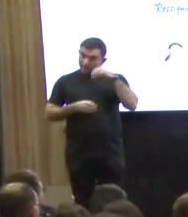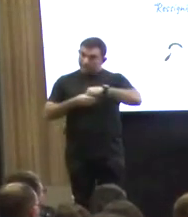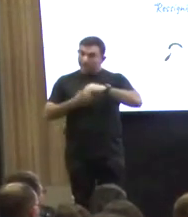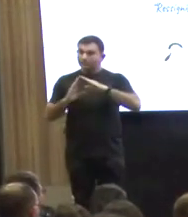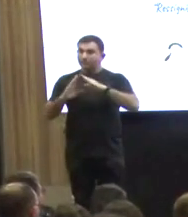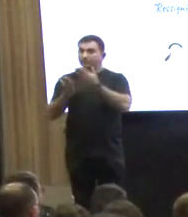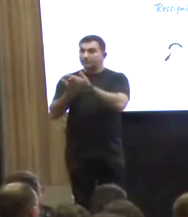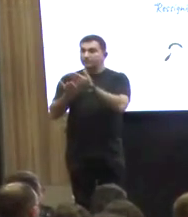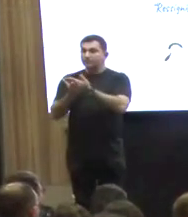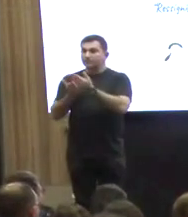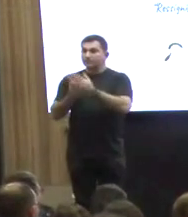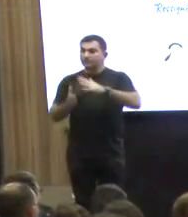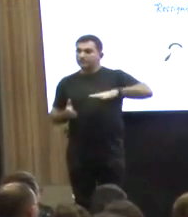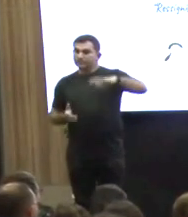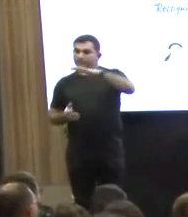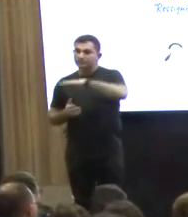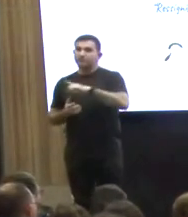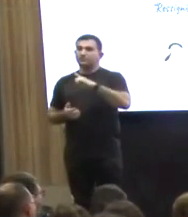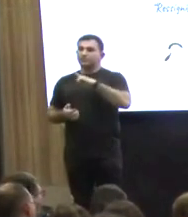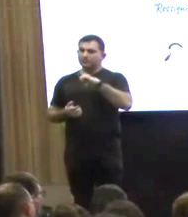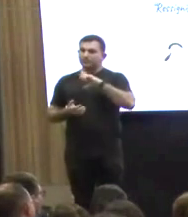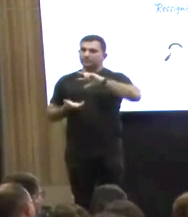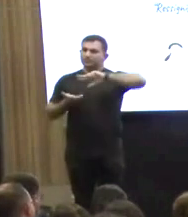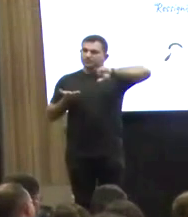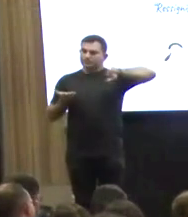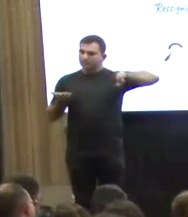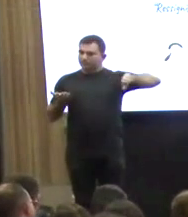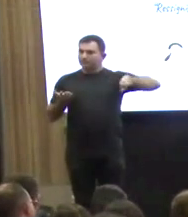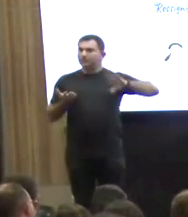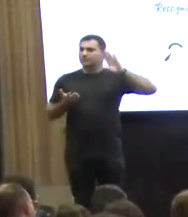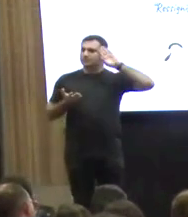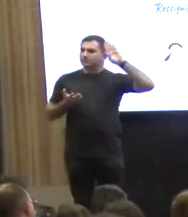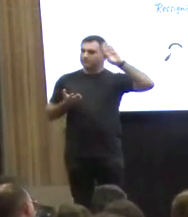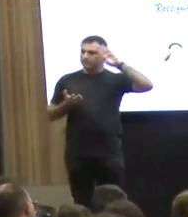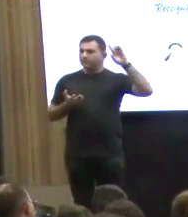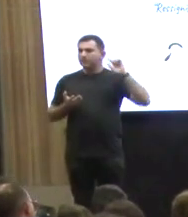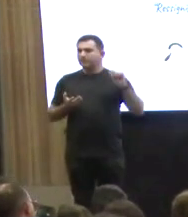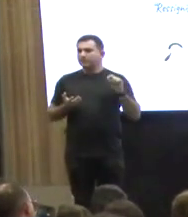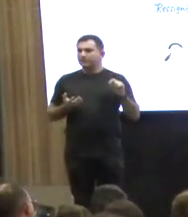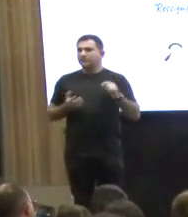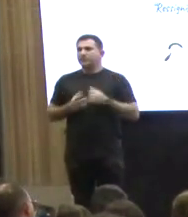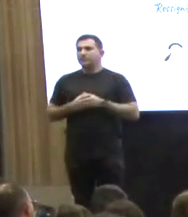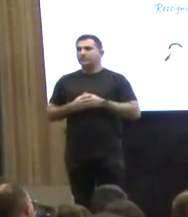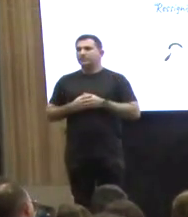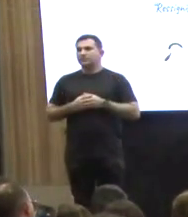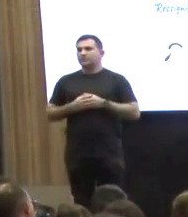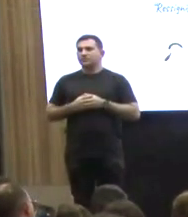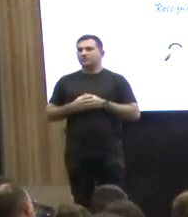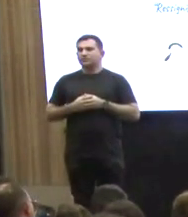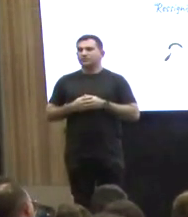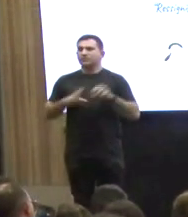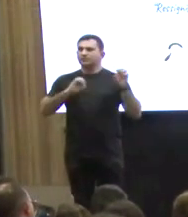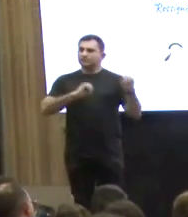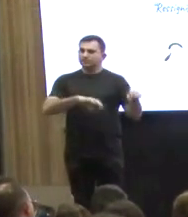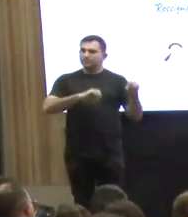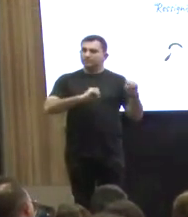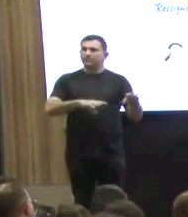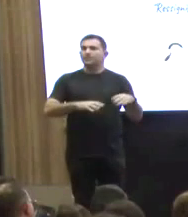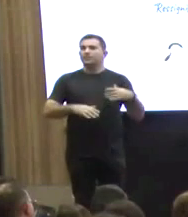a Rogério também. Obrigado. Ok. Bom dia a todos. Saúde a professora Nilma, professor Rogério. Eu vou tentar ser muito breve